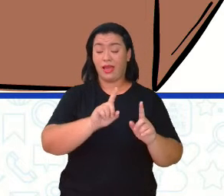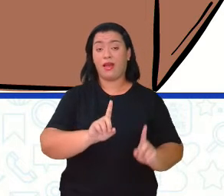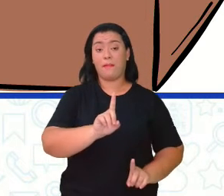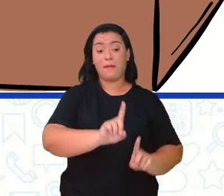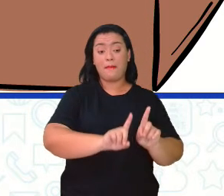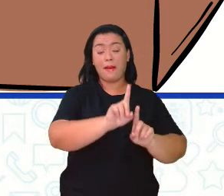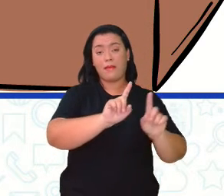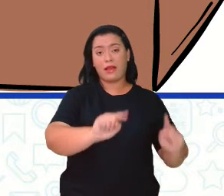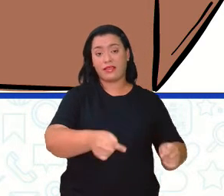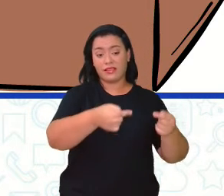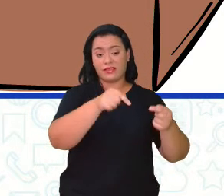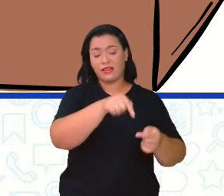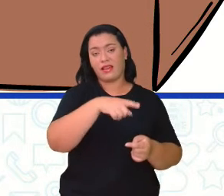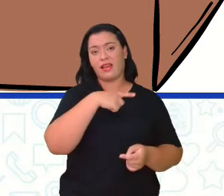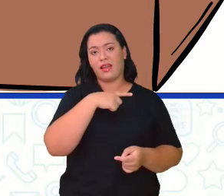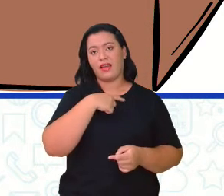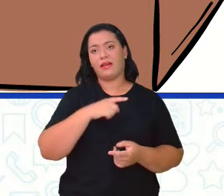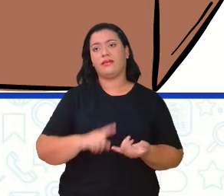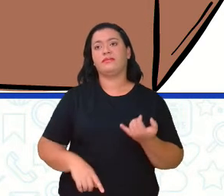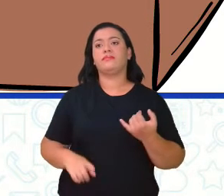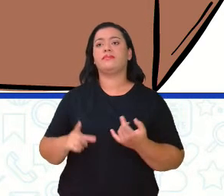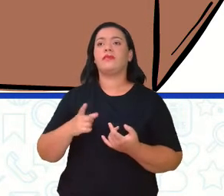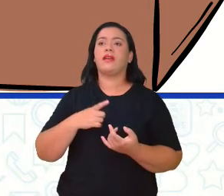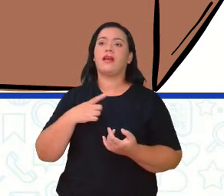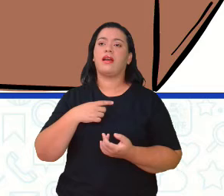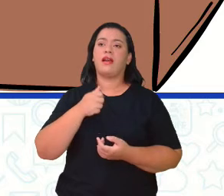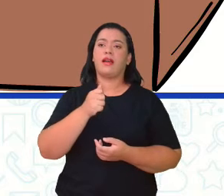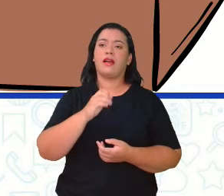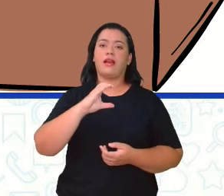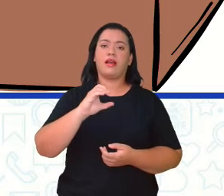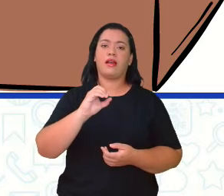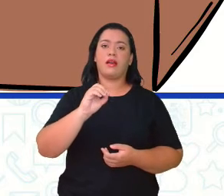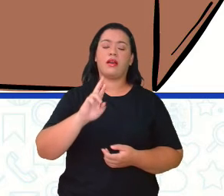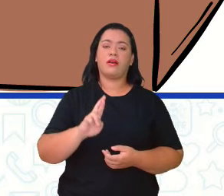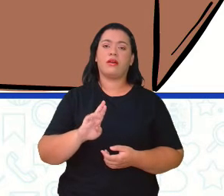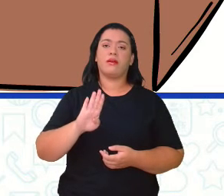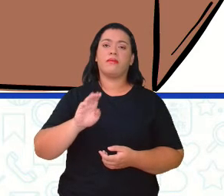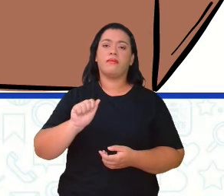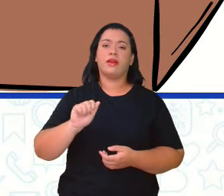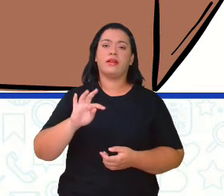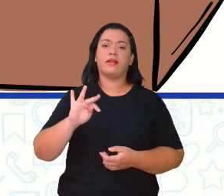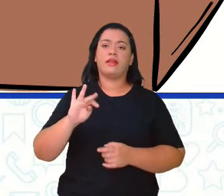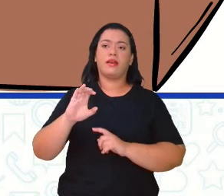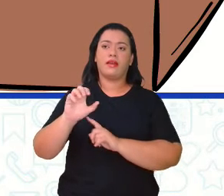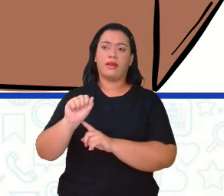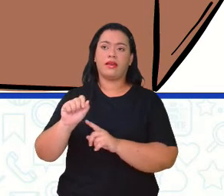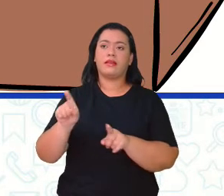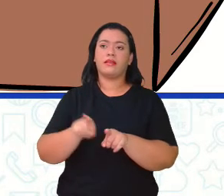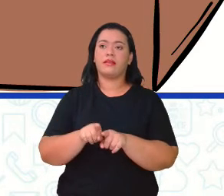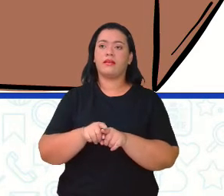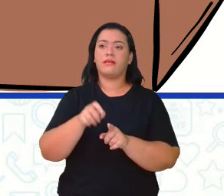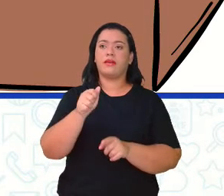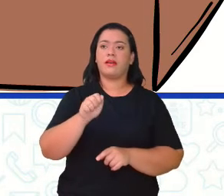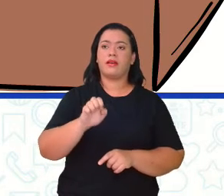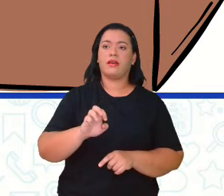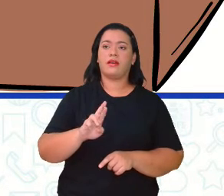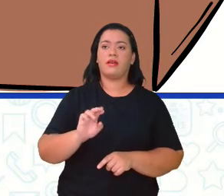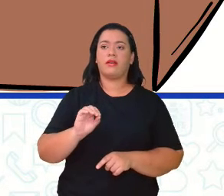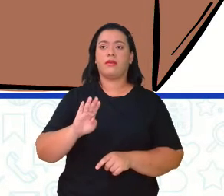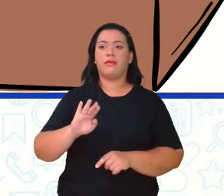competitivas, nós temos aí a acrobática, né? Temos a aeróbica,